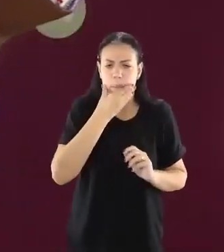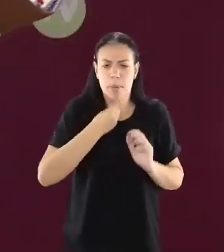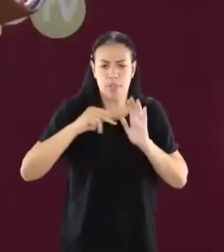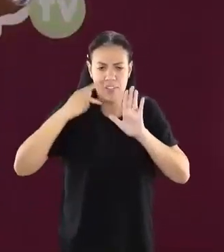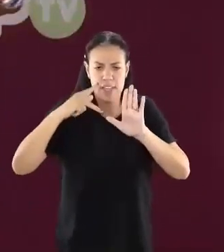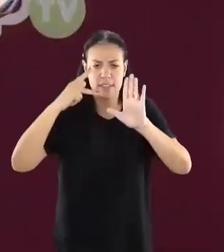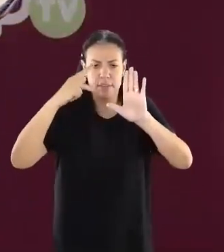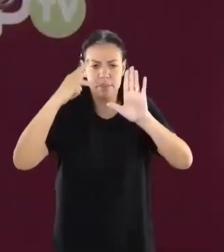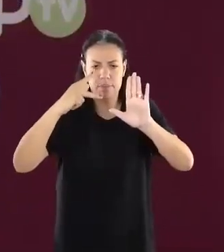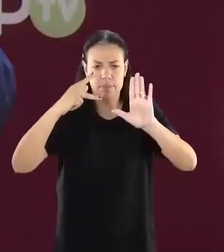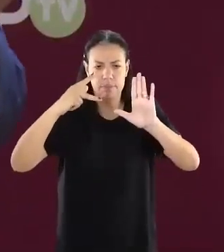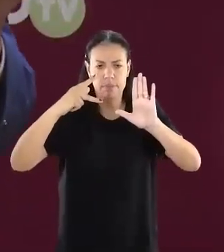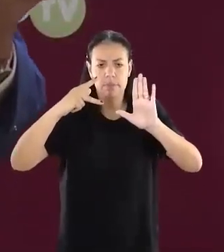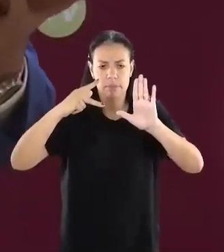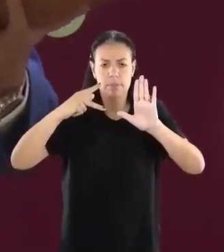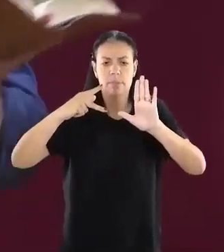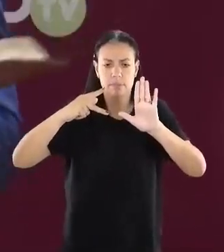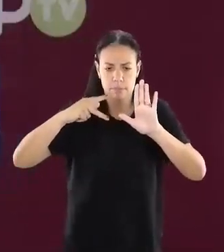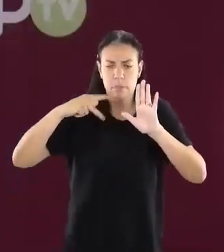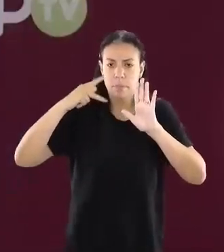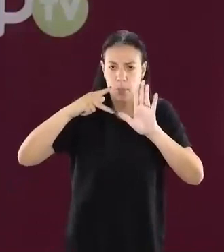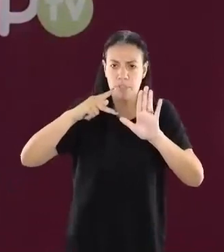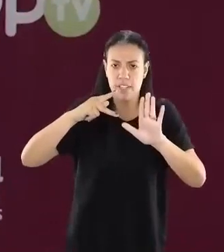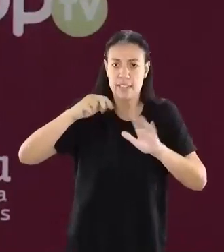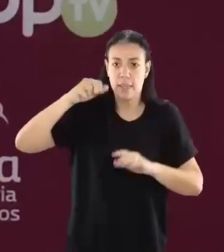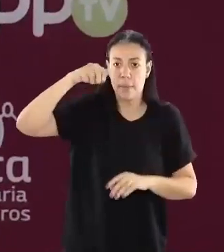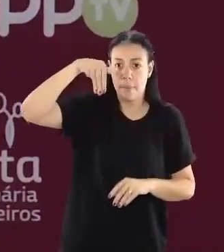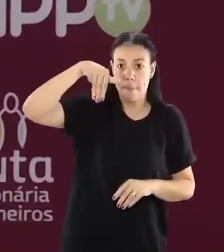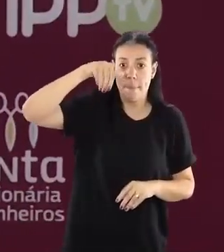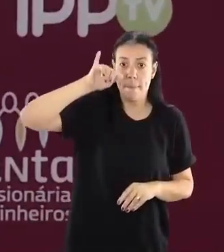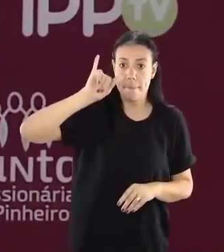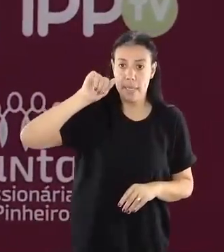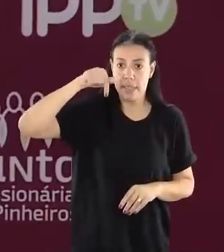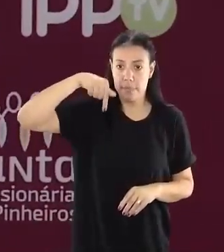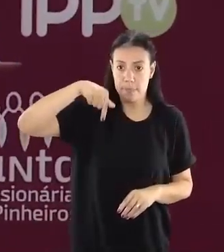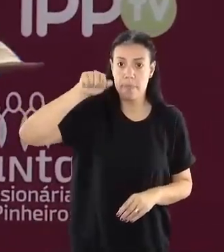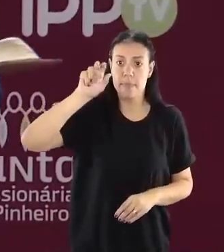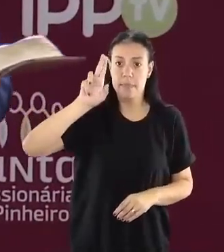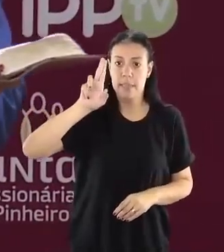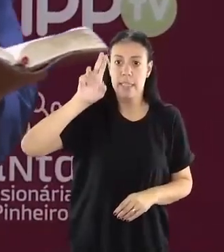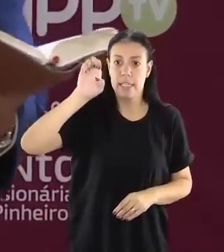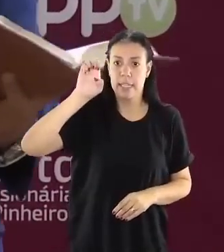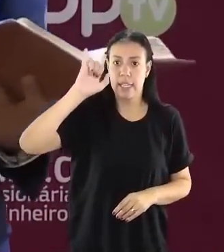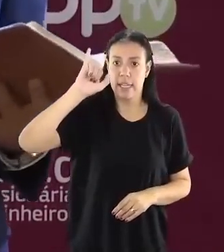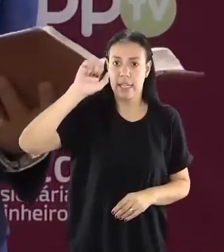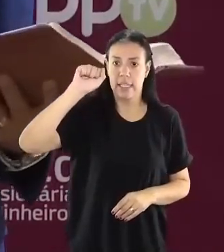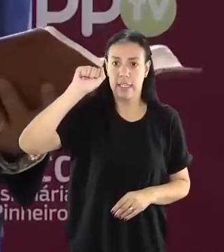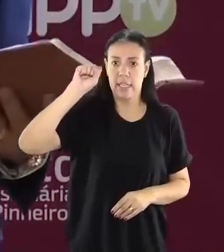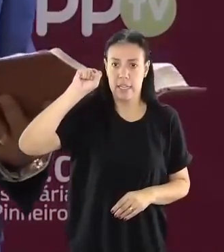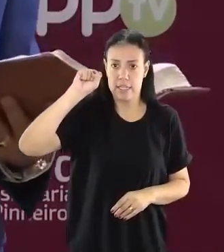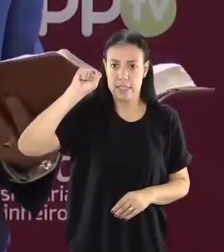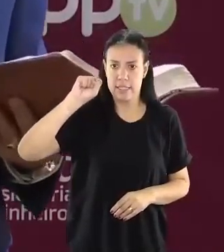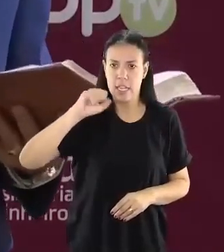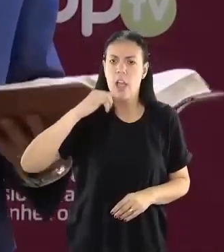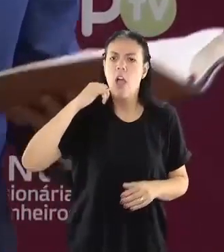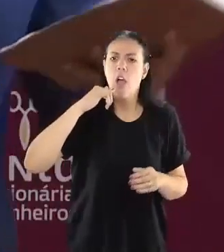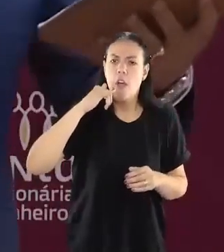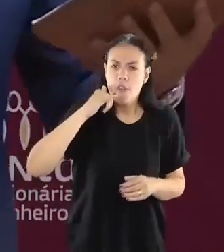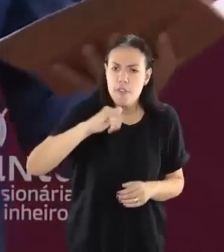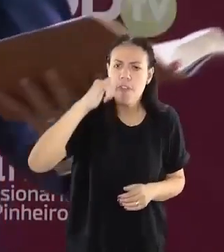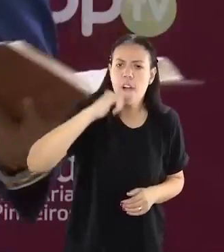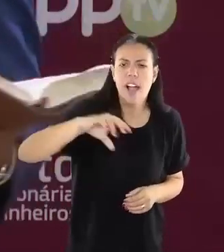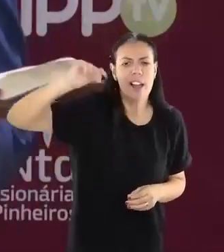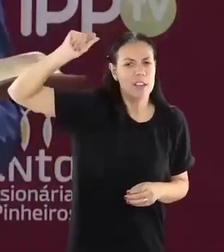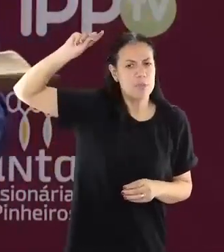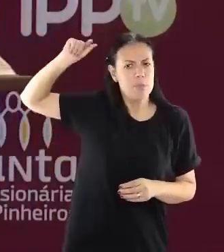Efrata, não será de modo algum inferior às demais cidades da Judéia, porque essa cidade seria o